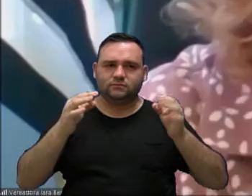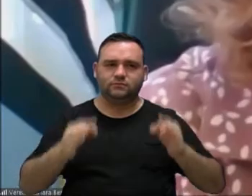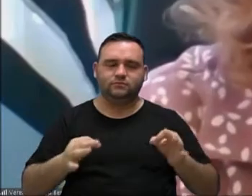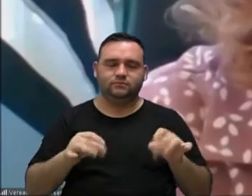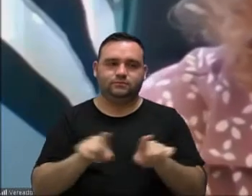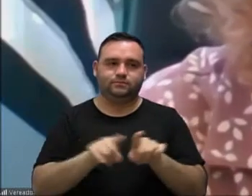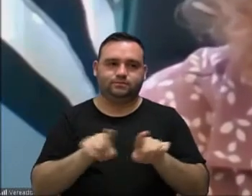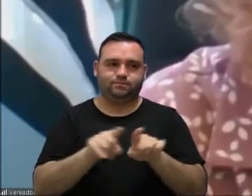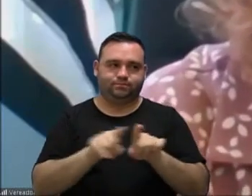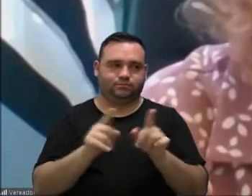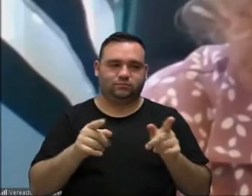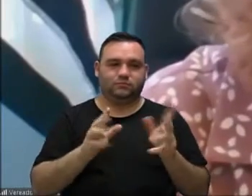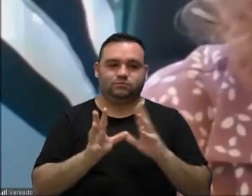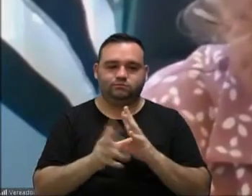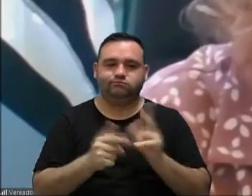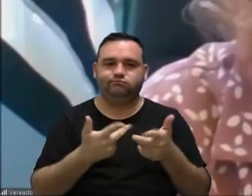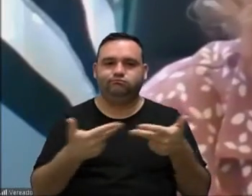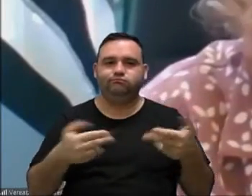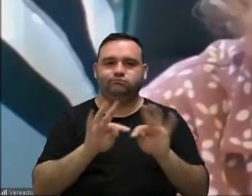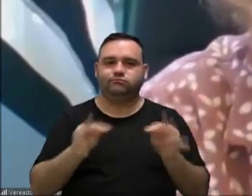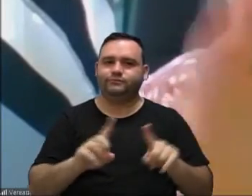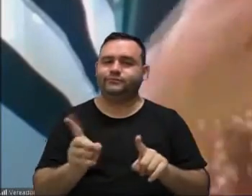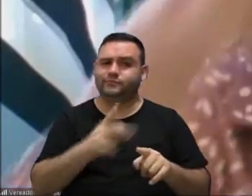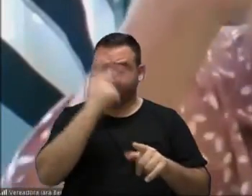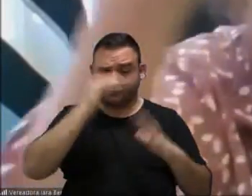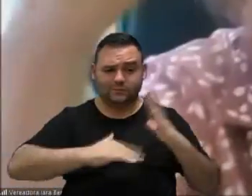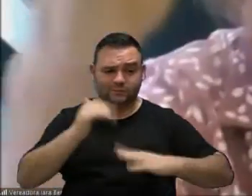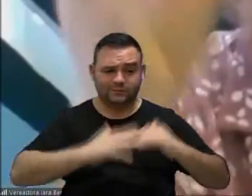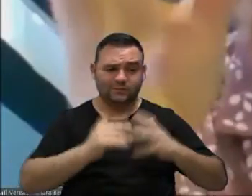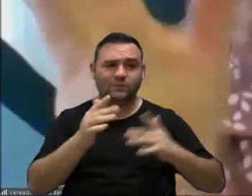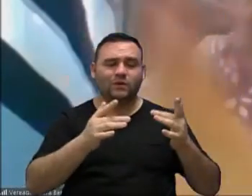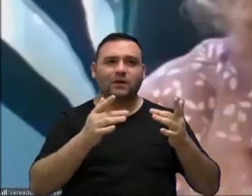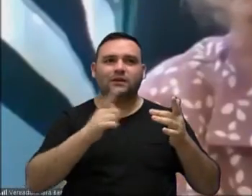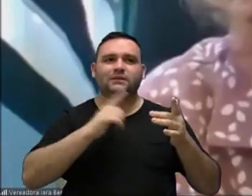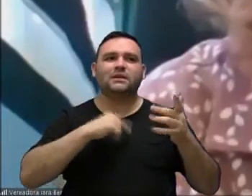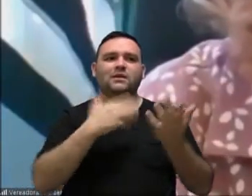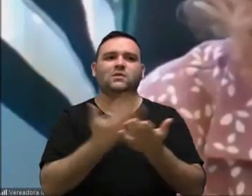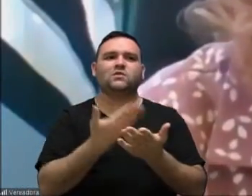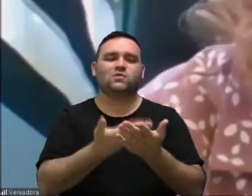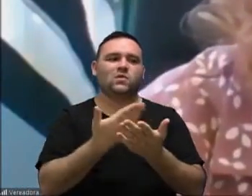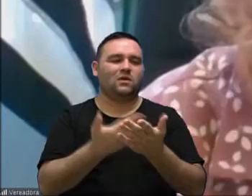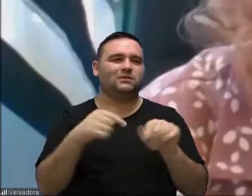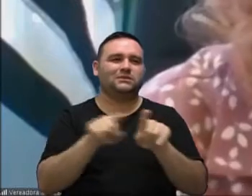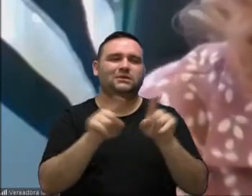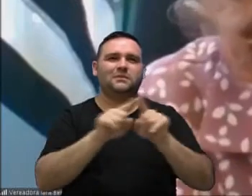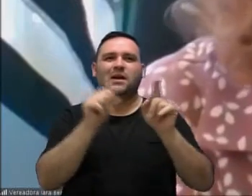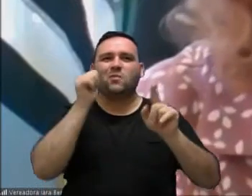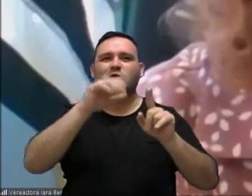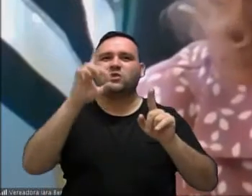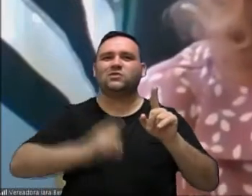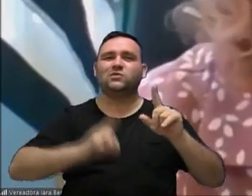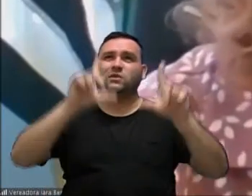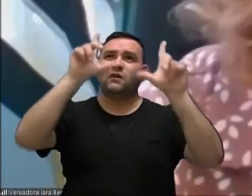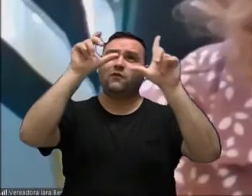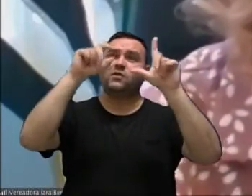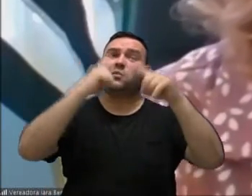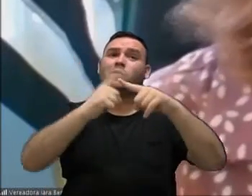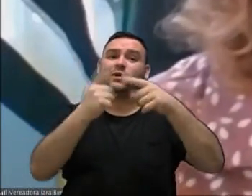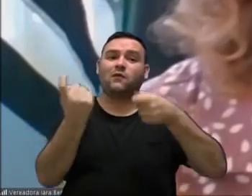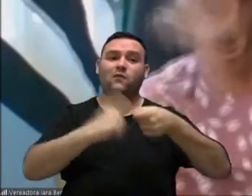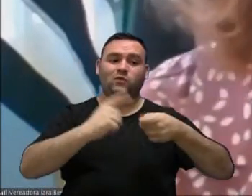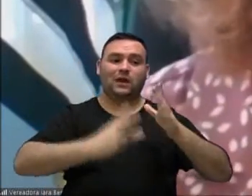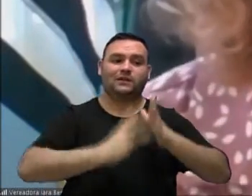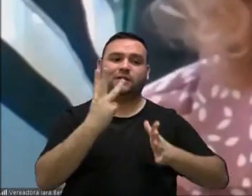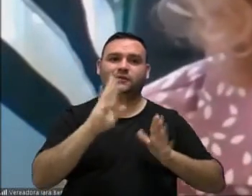um furto comum pessoas especializadas deixaram no teto da escola a diretora até fotografou porque eles iam voltar uma